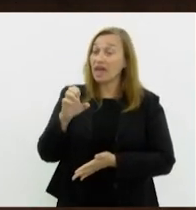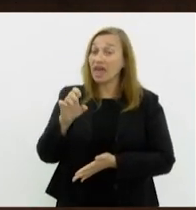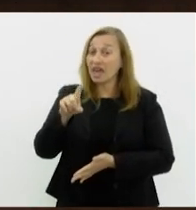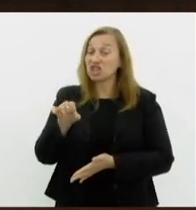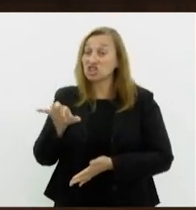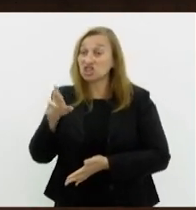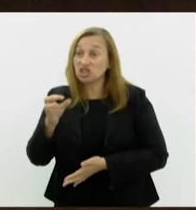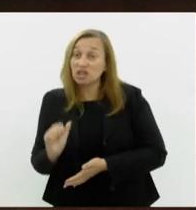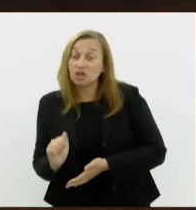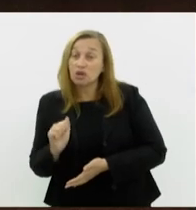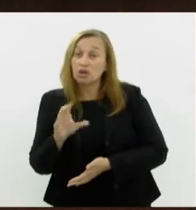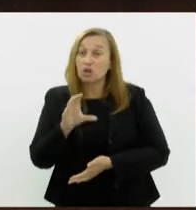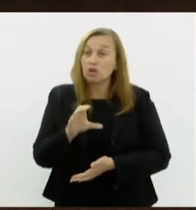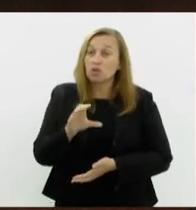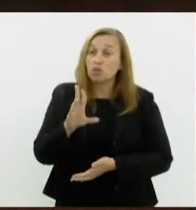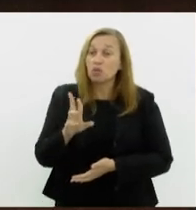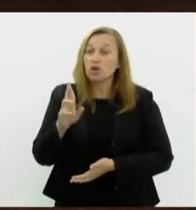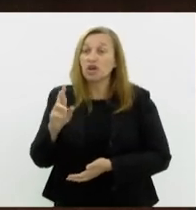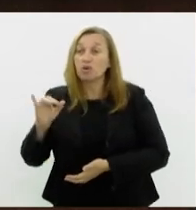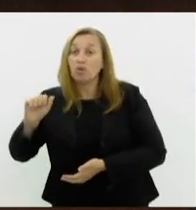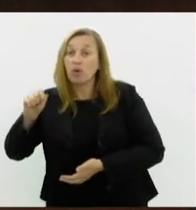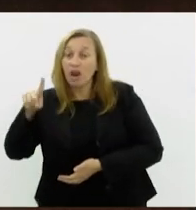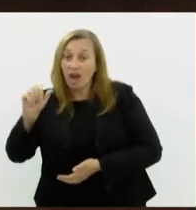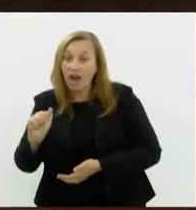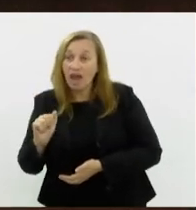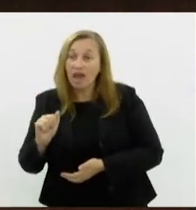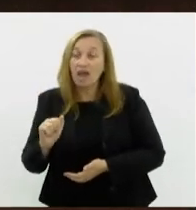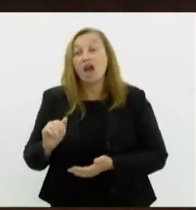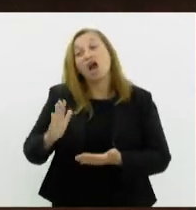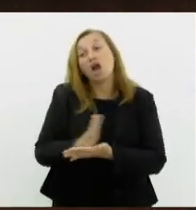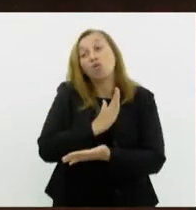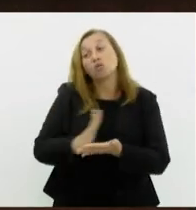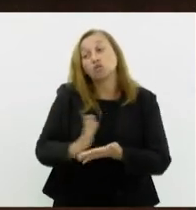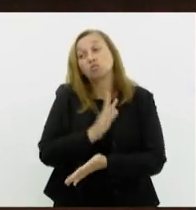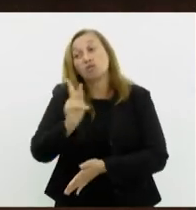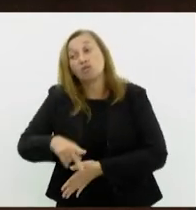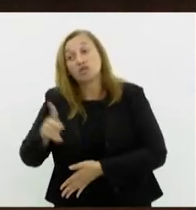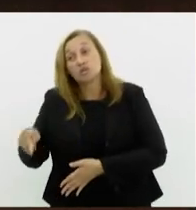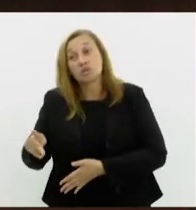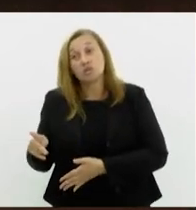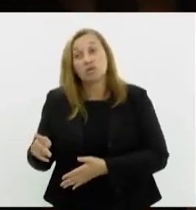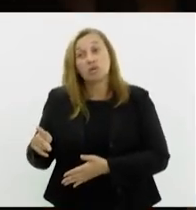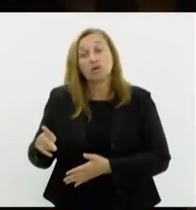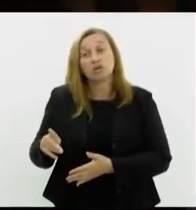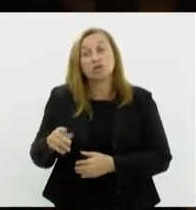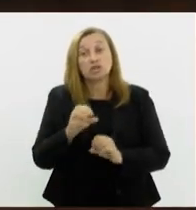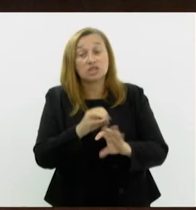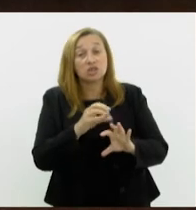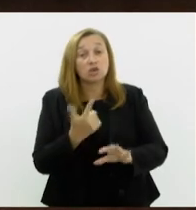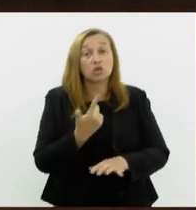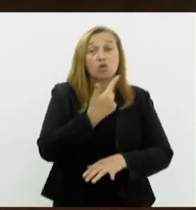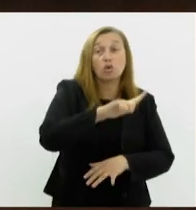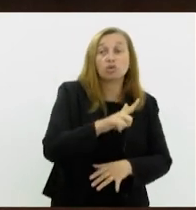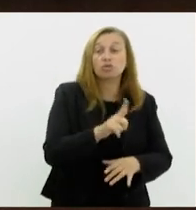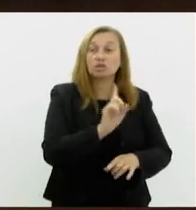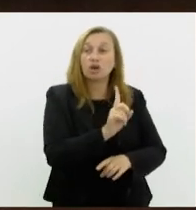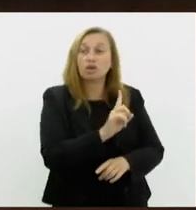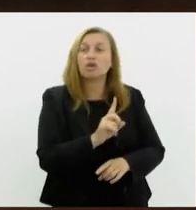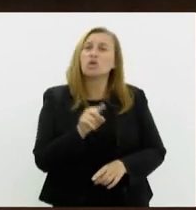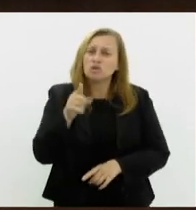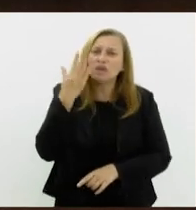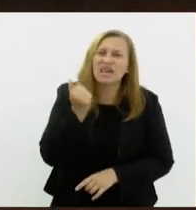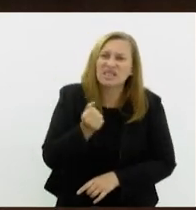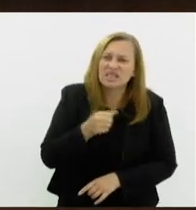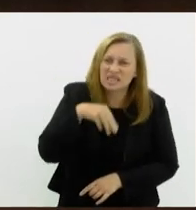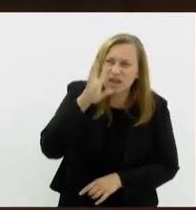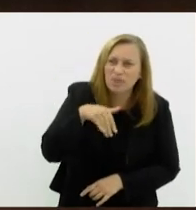professores que estão aplicando e outros que não. Quais Tanto escolas? É que esse livro veio de uma escola. Quais escolas? O senhor quer saber quais as escolas? O senhor não falou